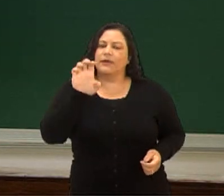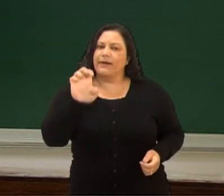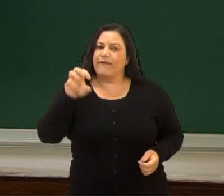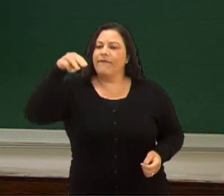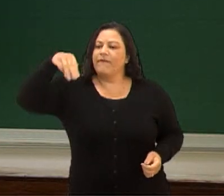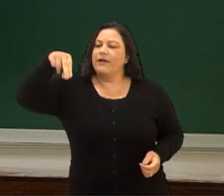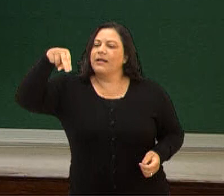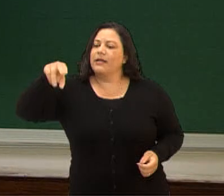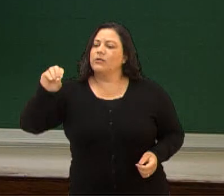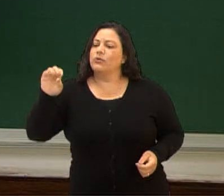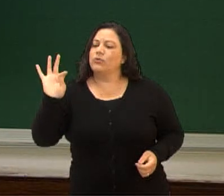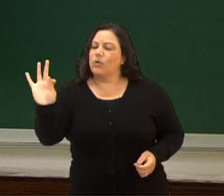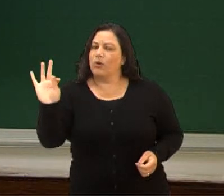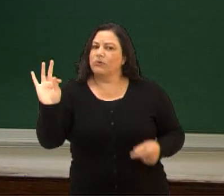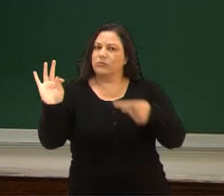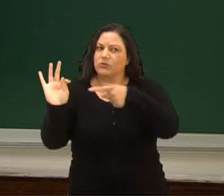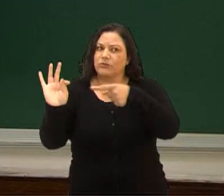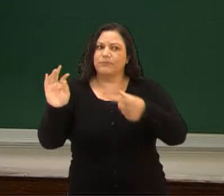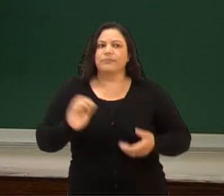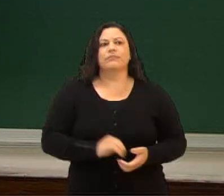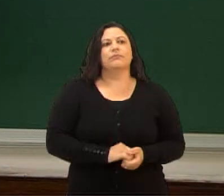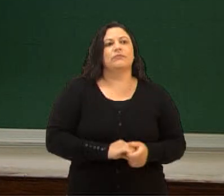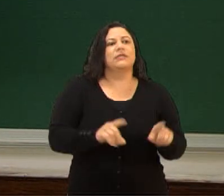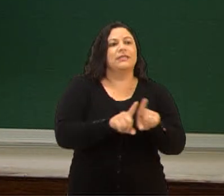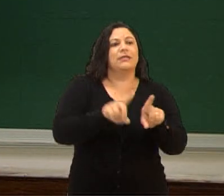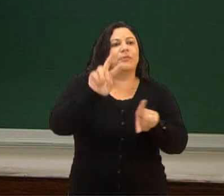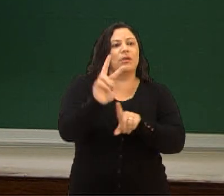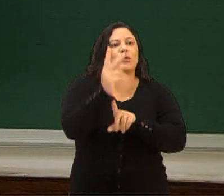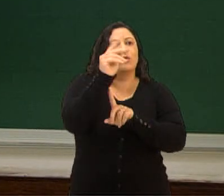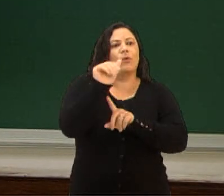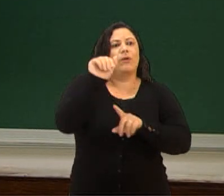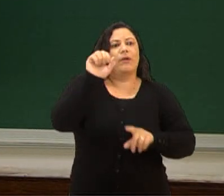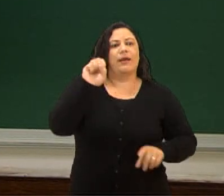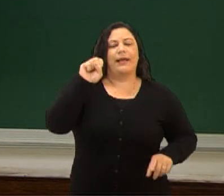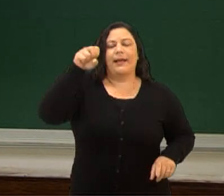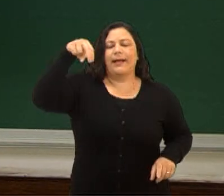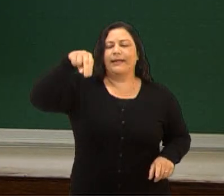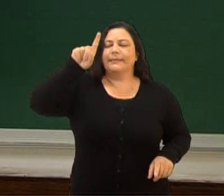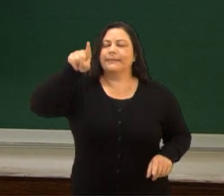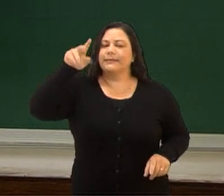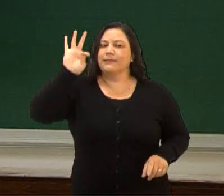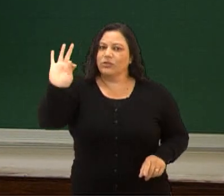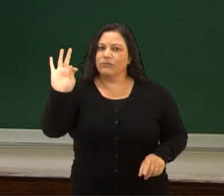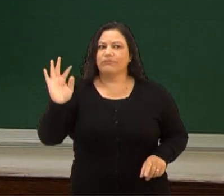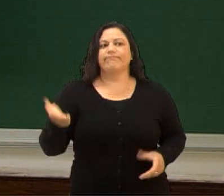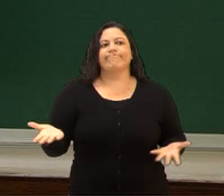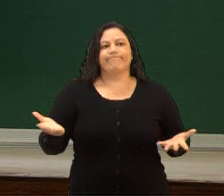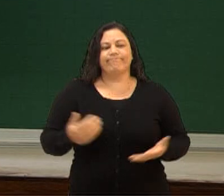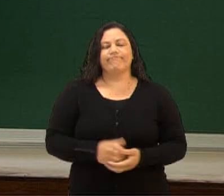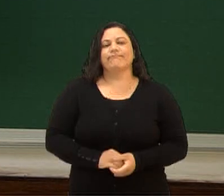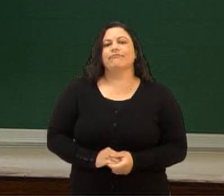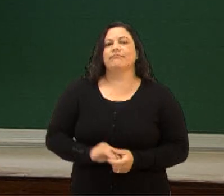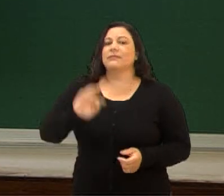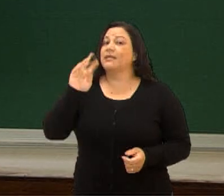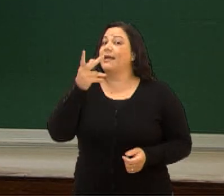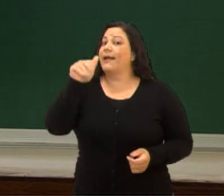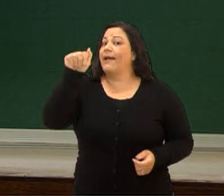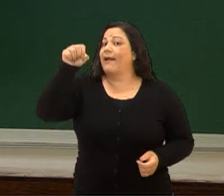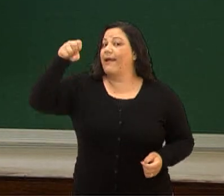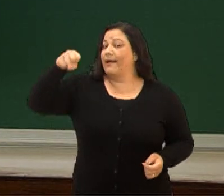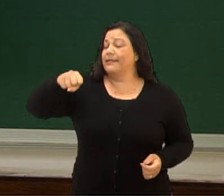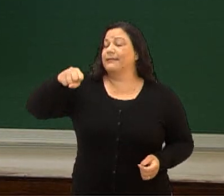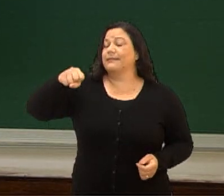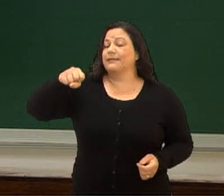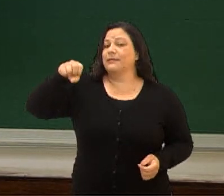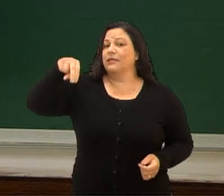have not, e o hasn't, que é a mesma coisa que has not. Então, olha o exemplo. I haven't